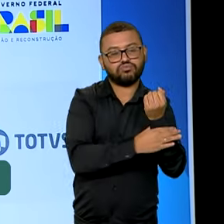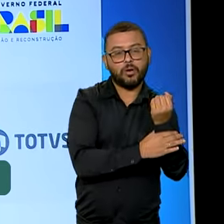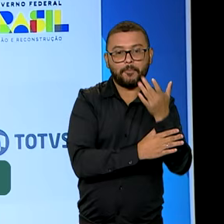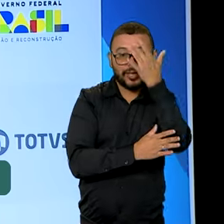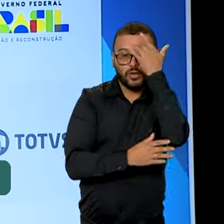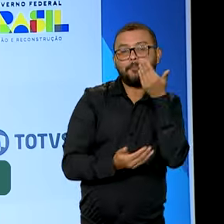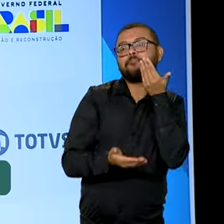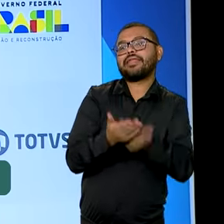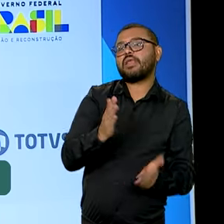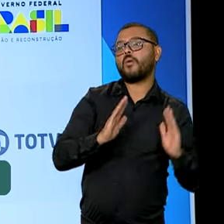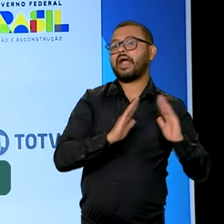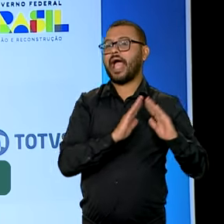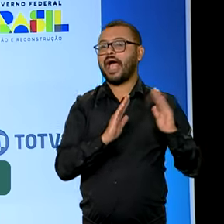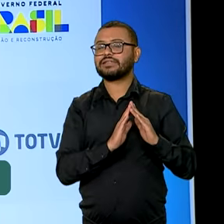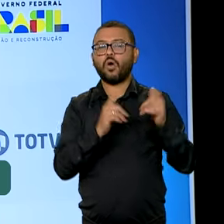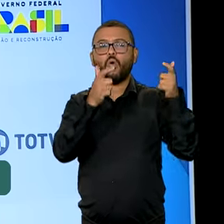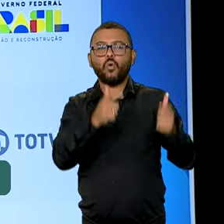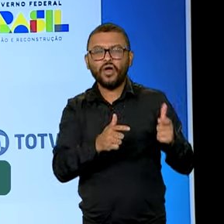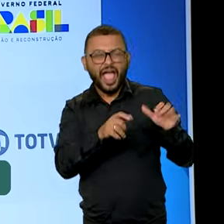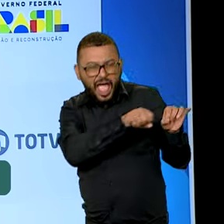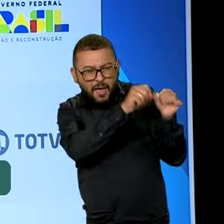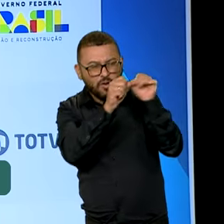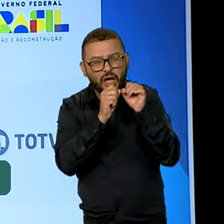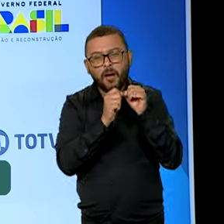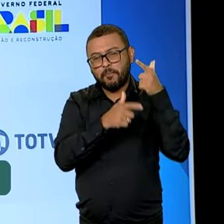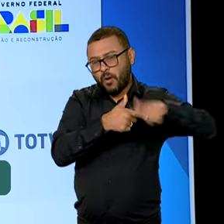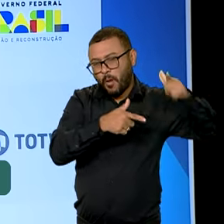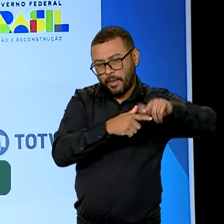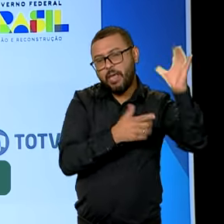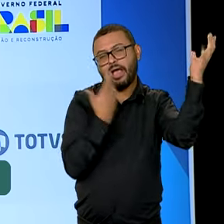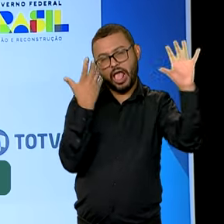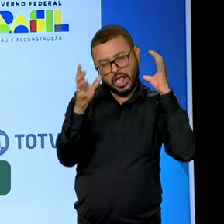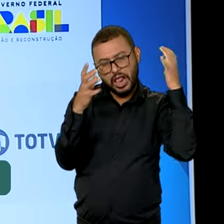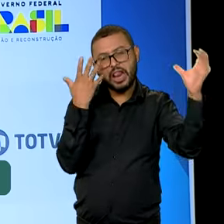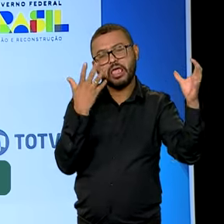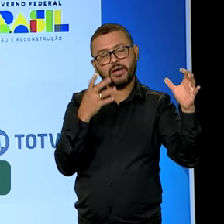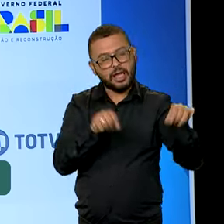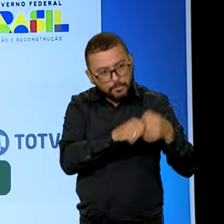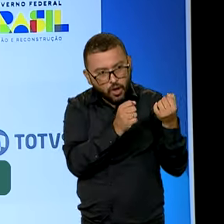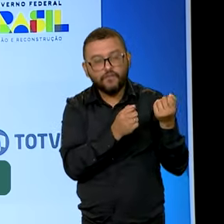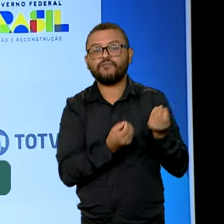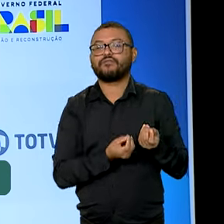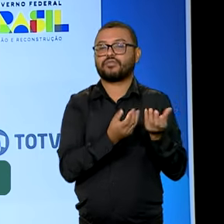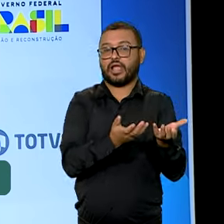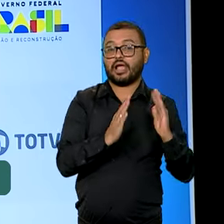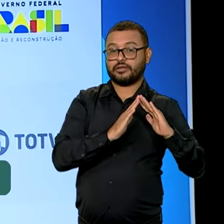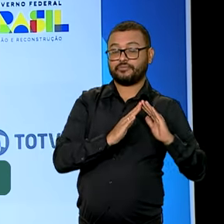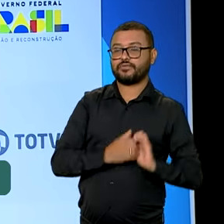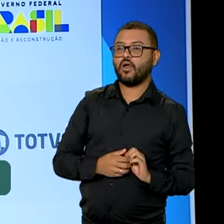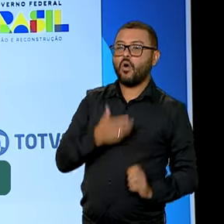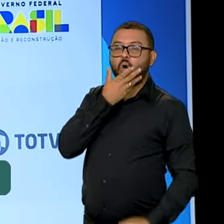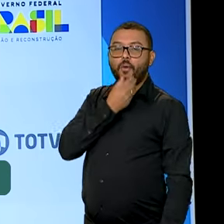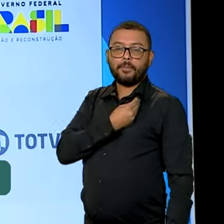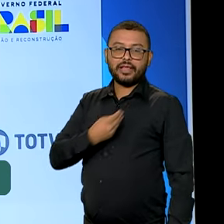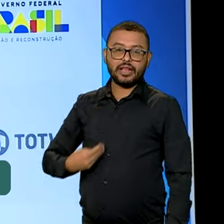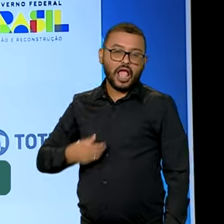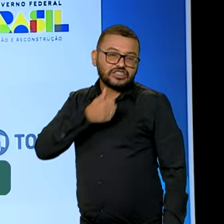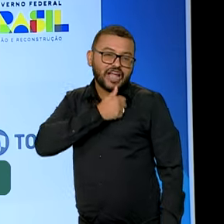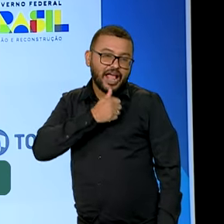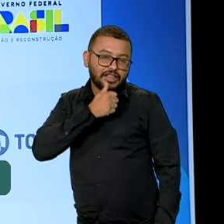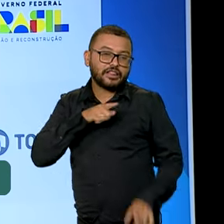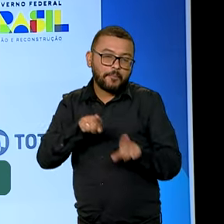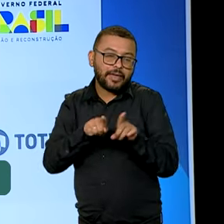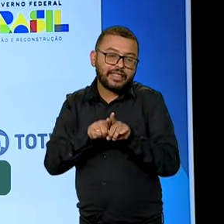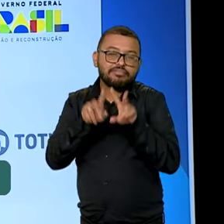quem perdeu a casa em locais atingidos por esses desastres. O ministro Jader Filho deve falar